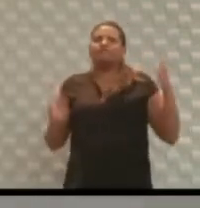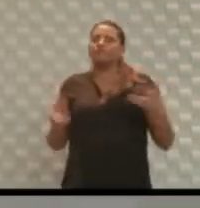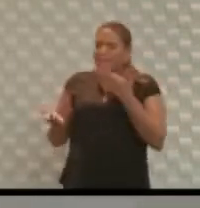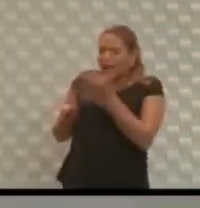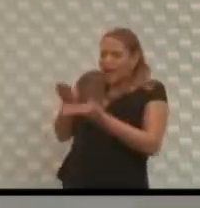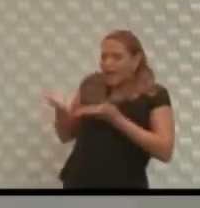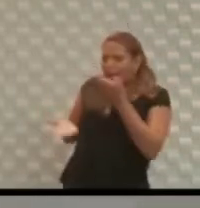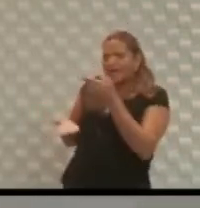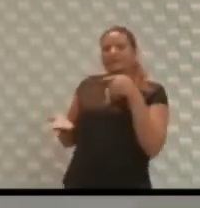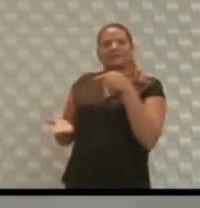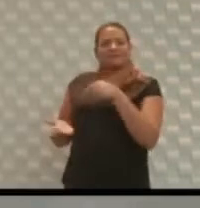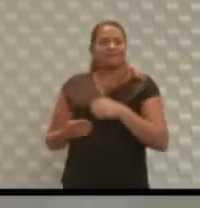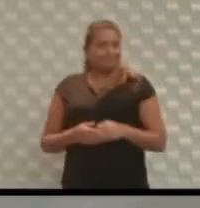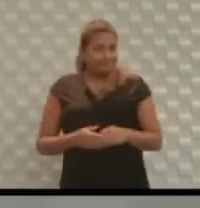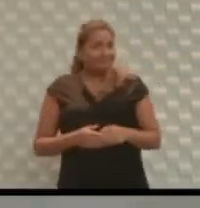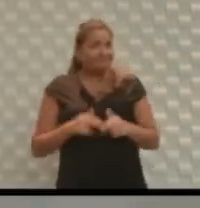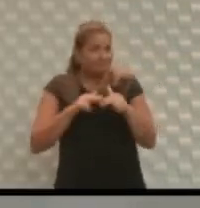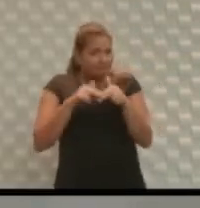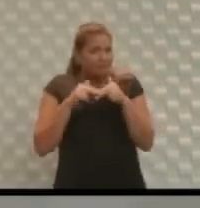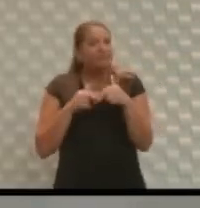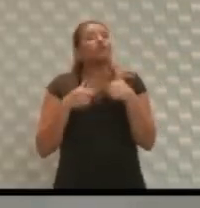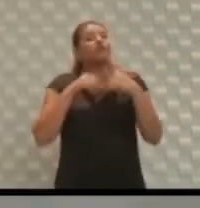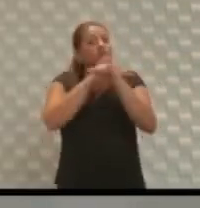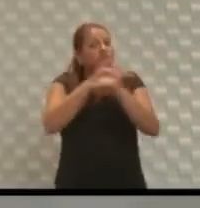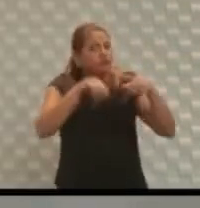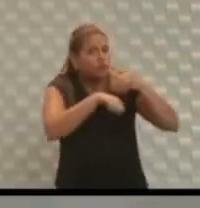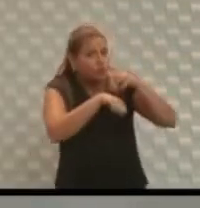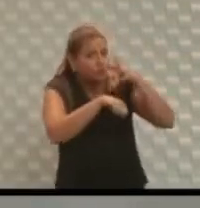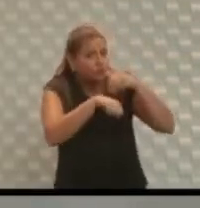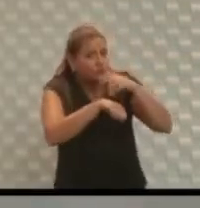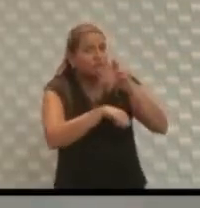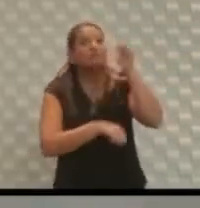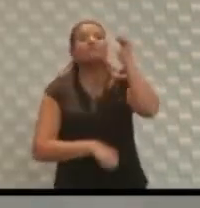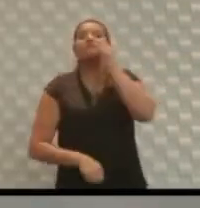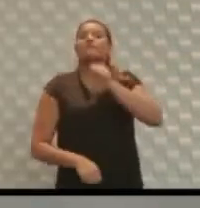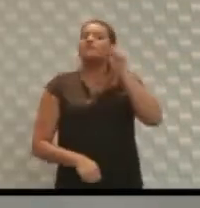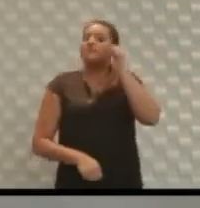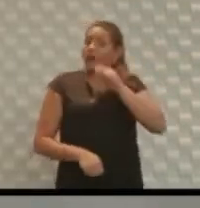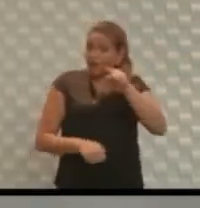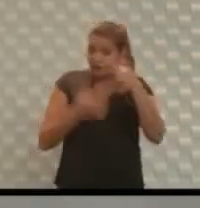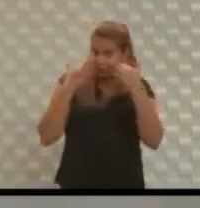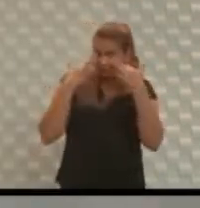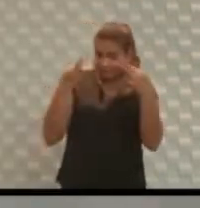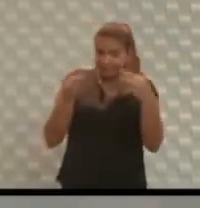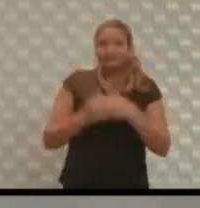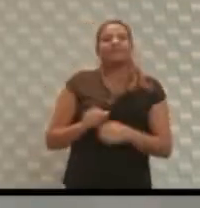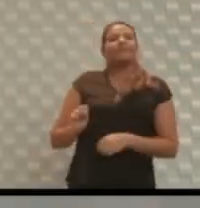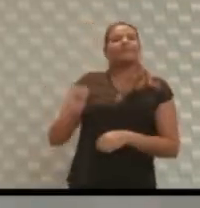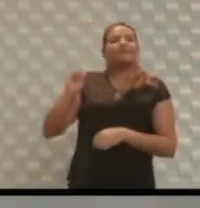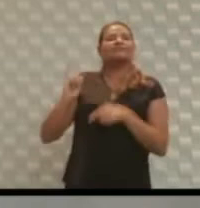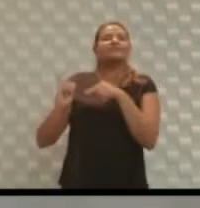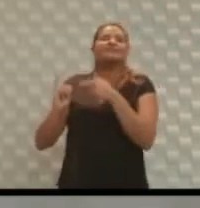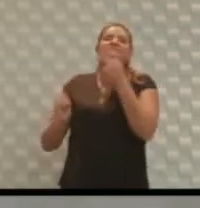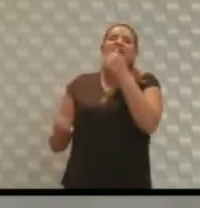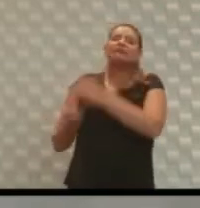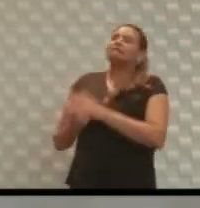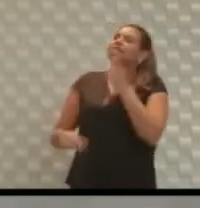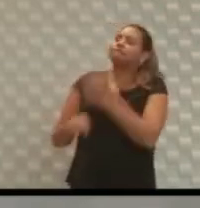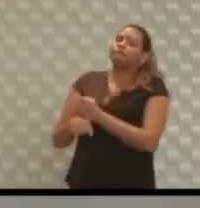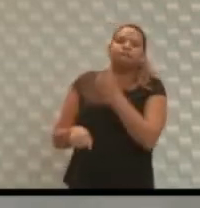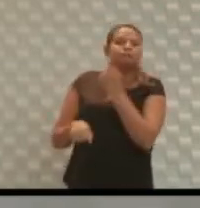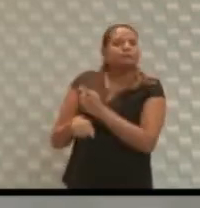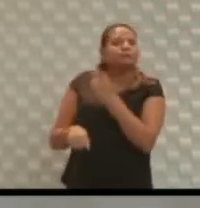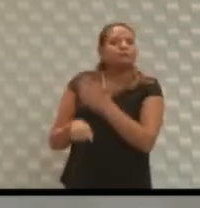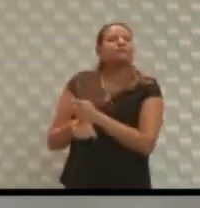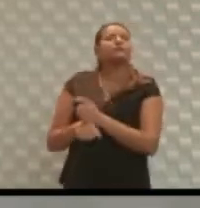mulheres: mulheres, seu marido está ruim para você, está difícil, entrega para Deus.